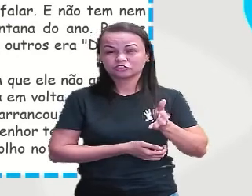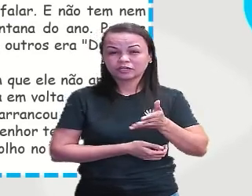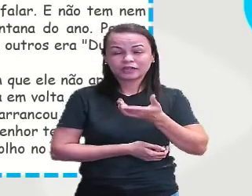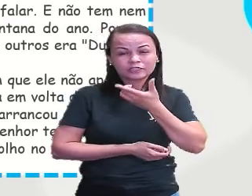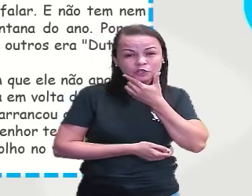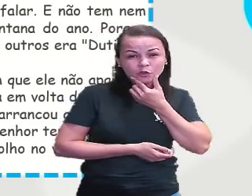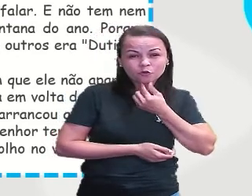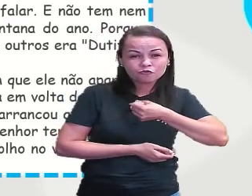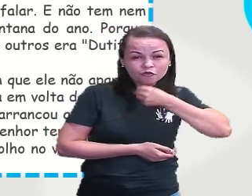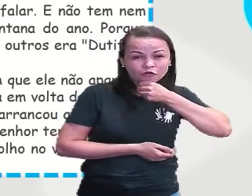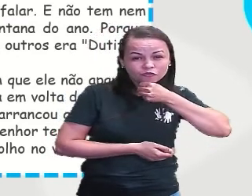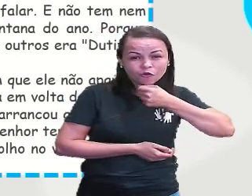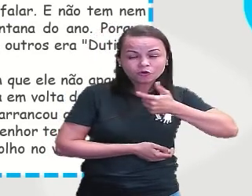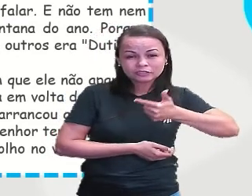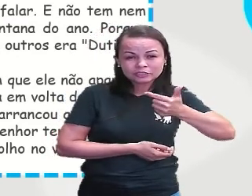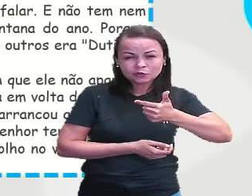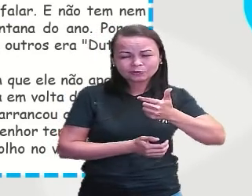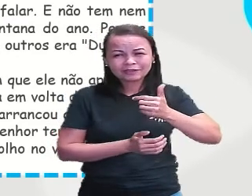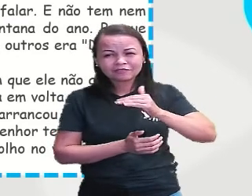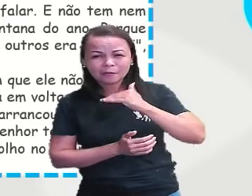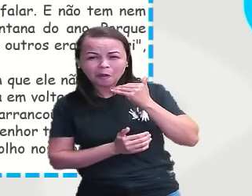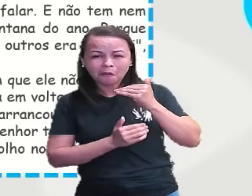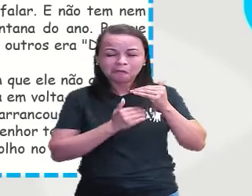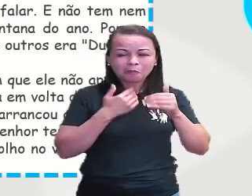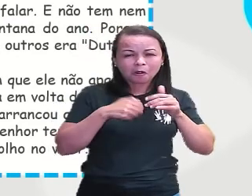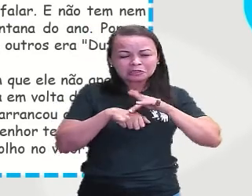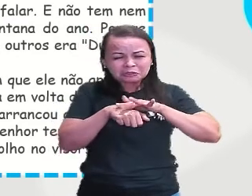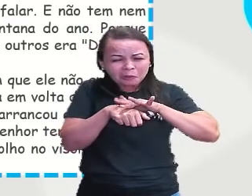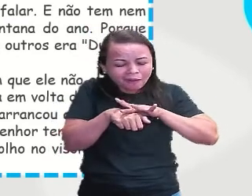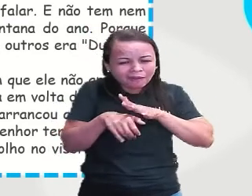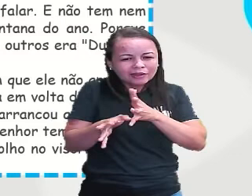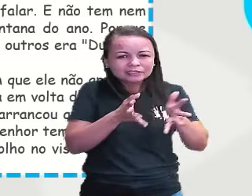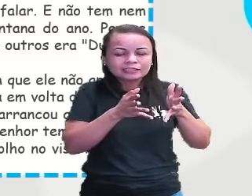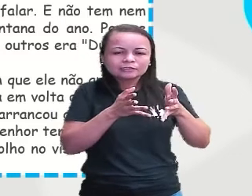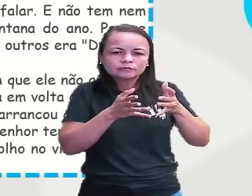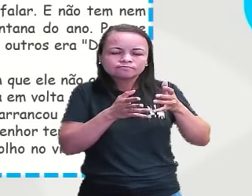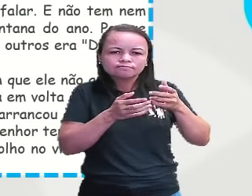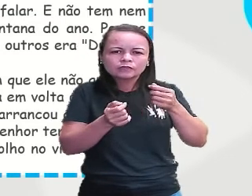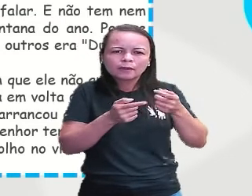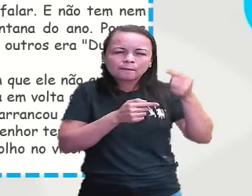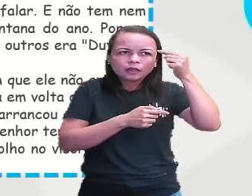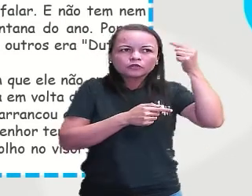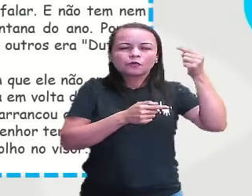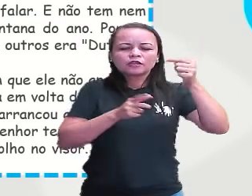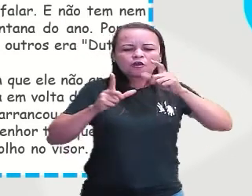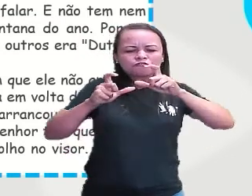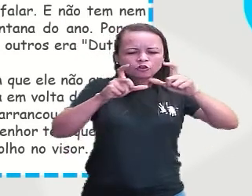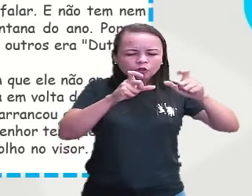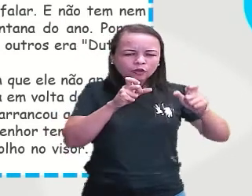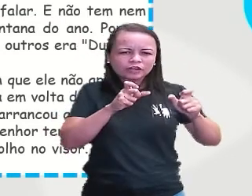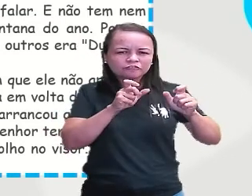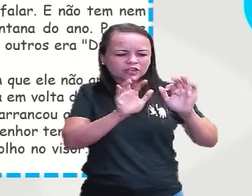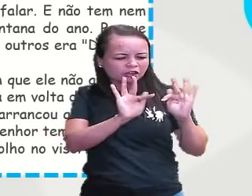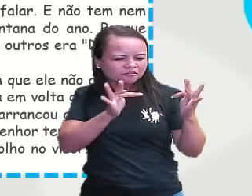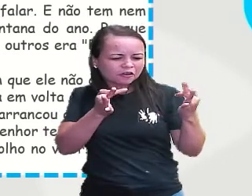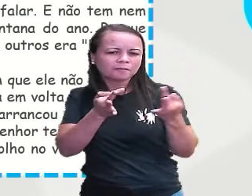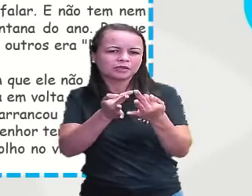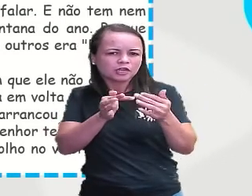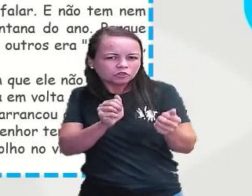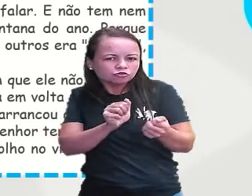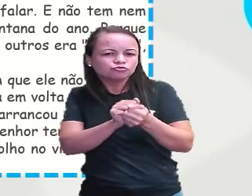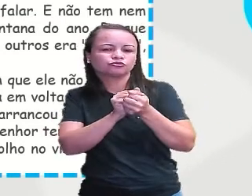não morre, decidiram tirar uma fotografia de toda a família reunida. Talvez pela última